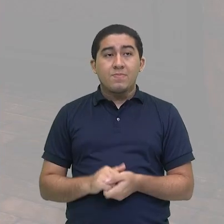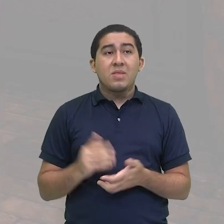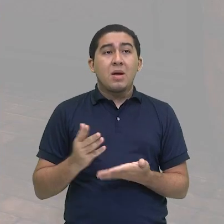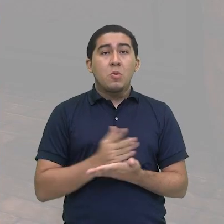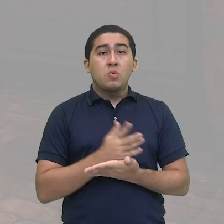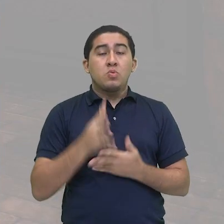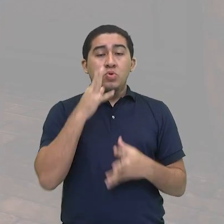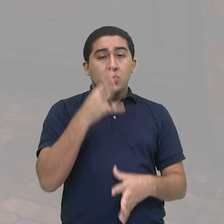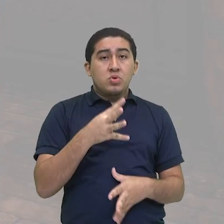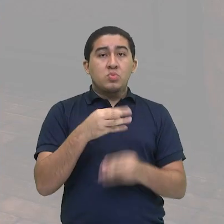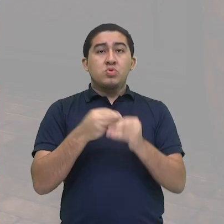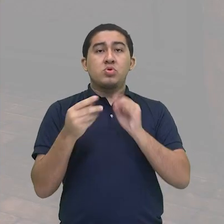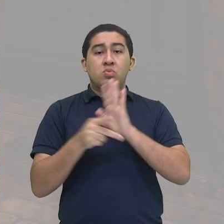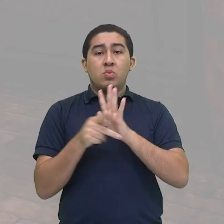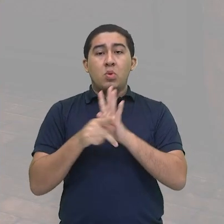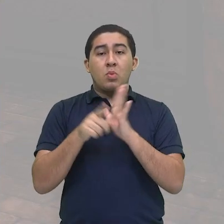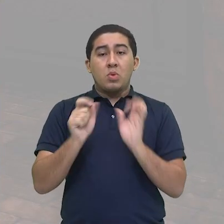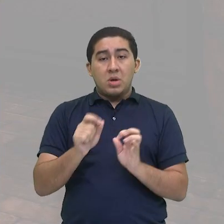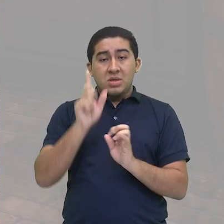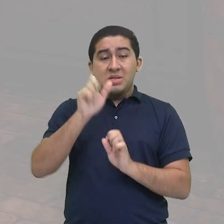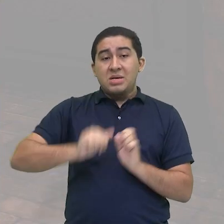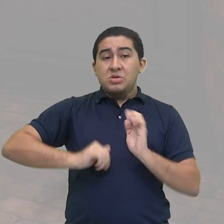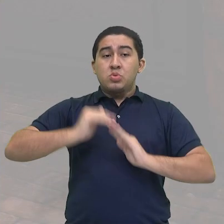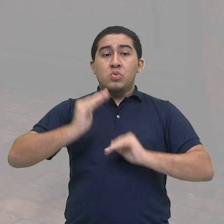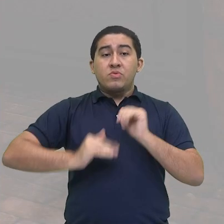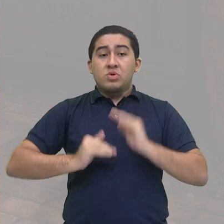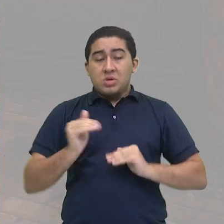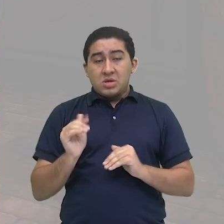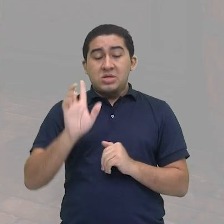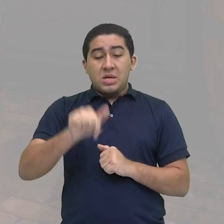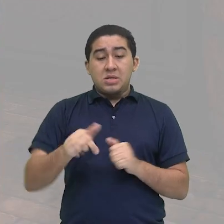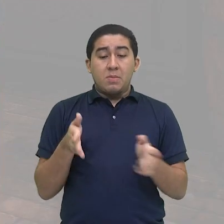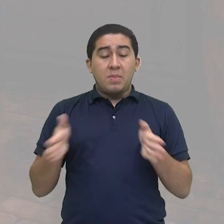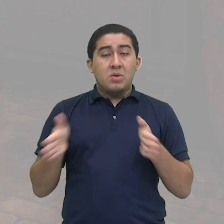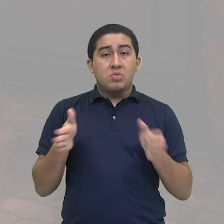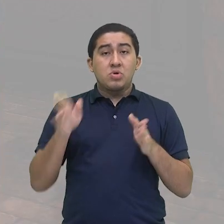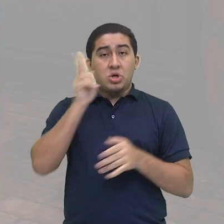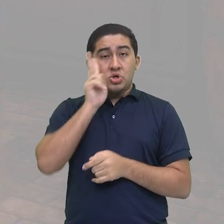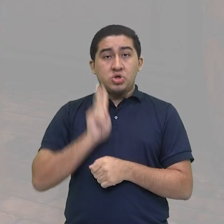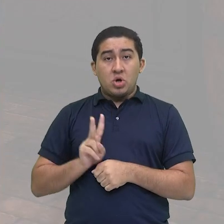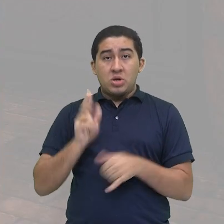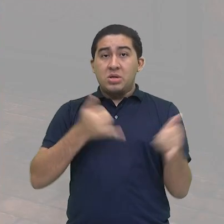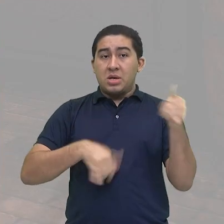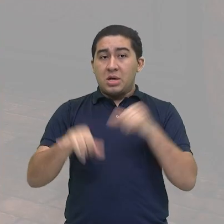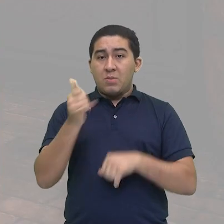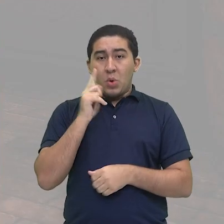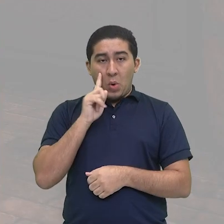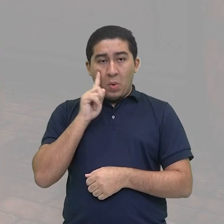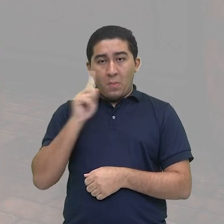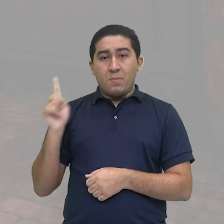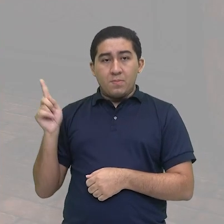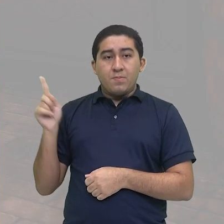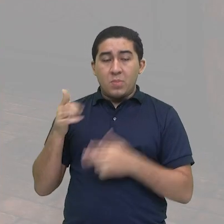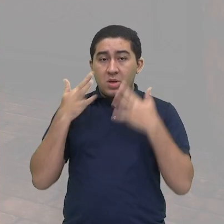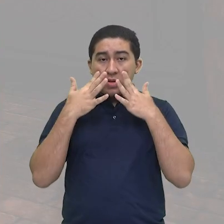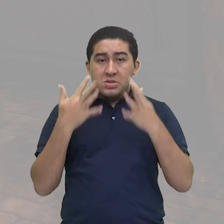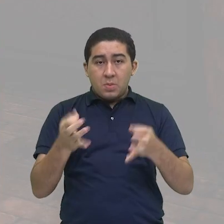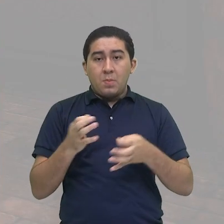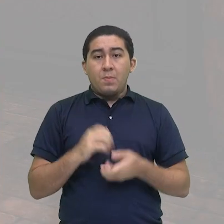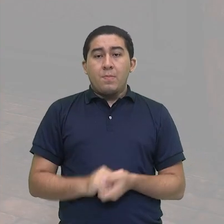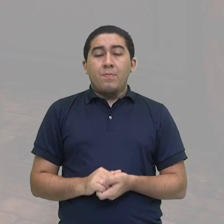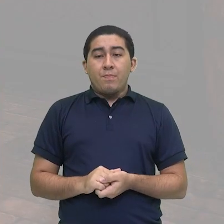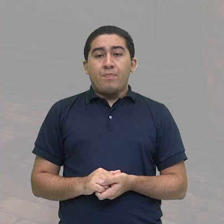algumas contribuições dos alquimistas nesse período da história da química. Olha aí, observem junto